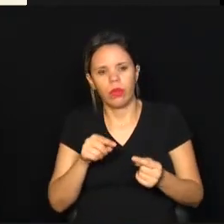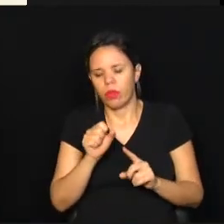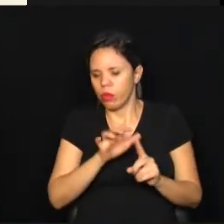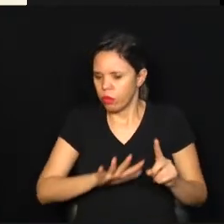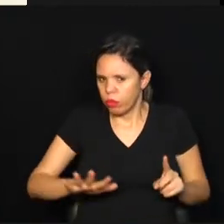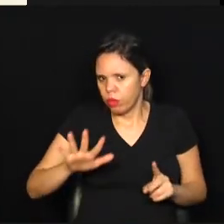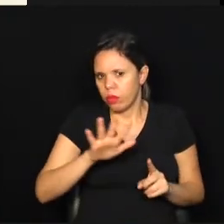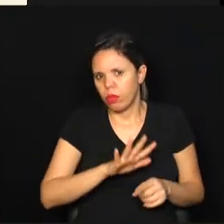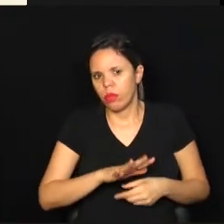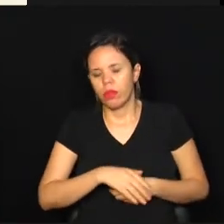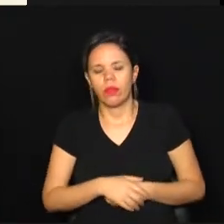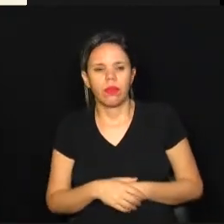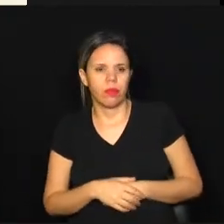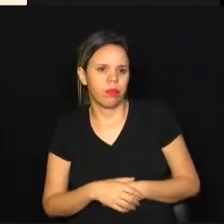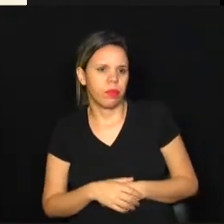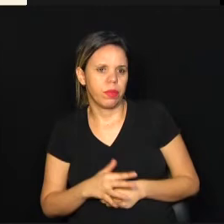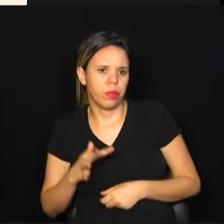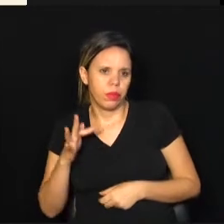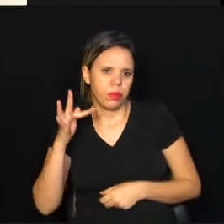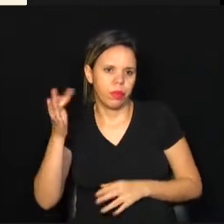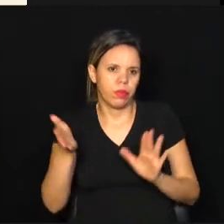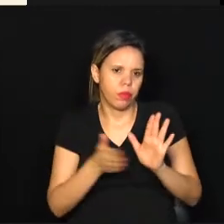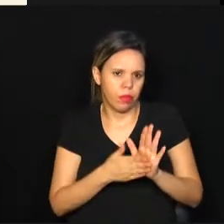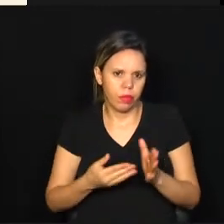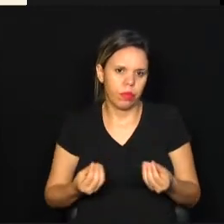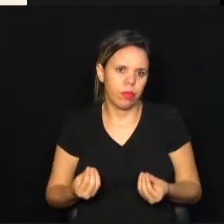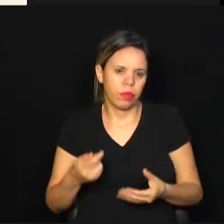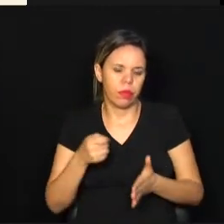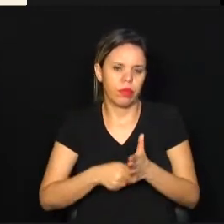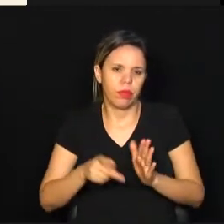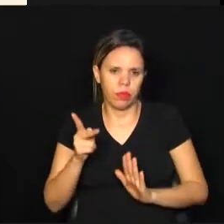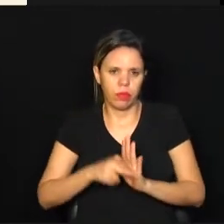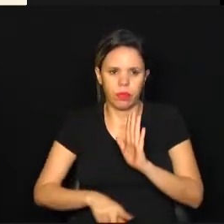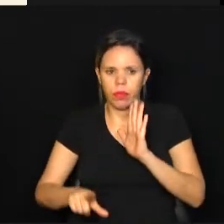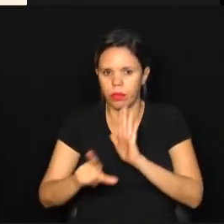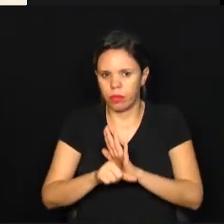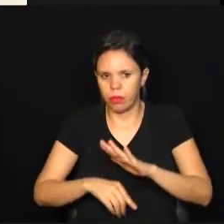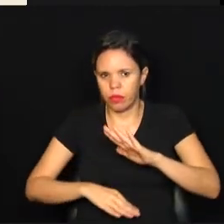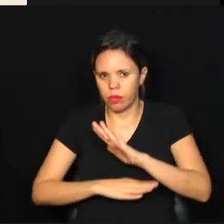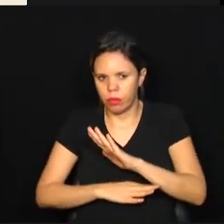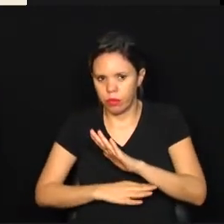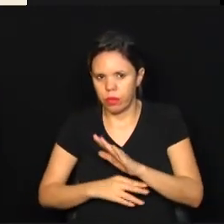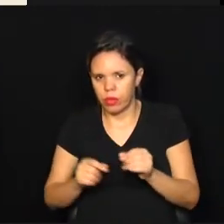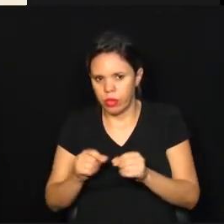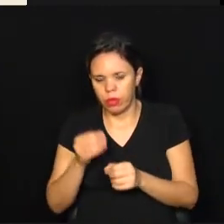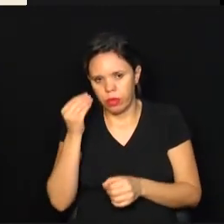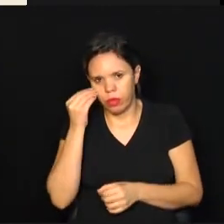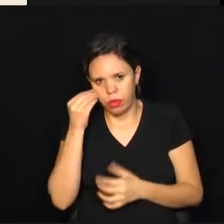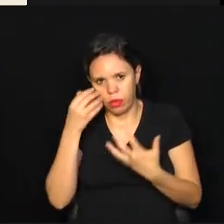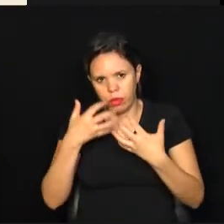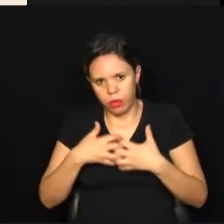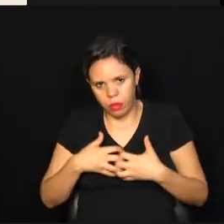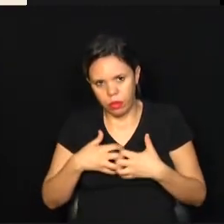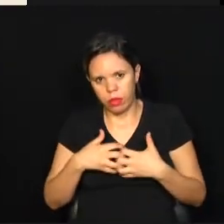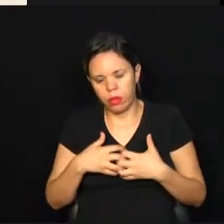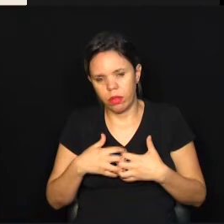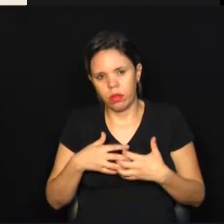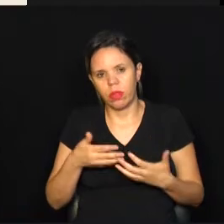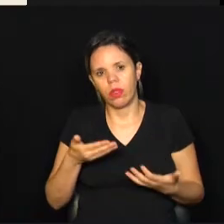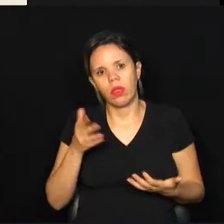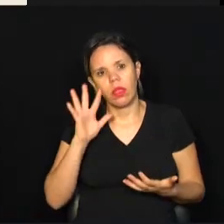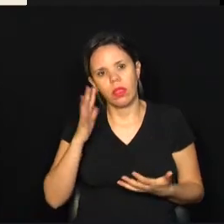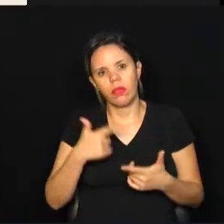sociedade, numa futura proposta de encaminhamento de projetos de lei à Câmara, a gente vai tentar equacionar todas essas questões de discussão